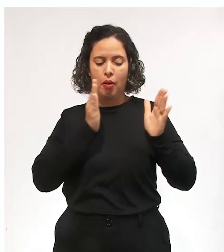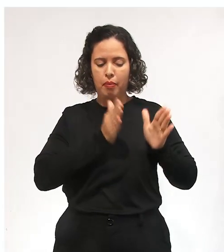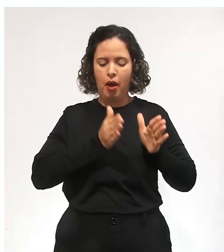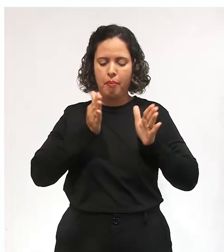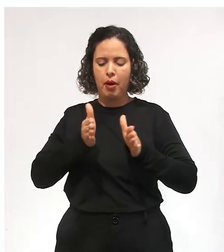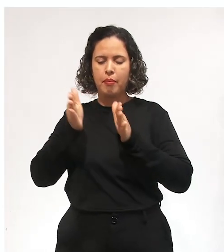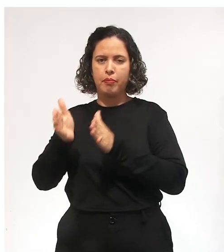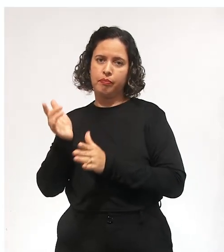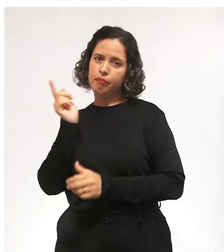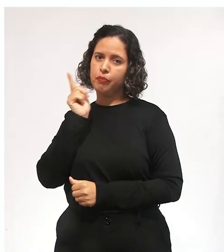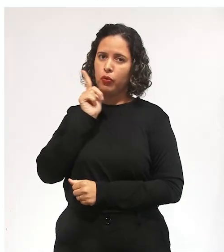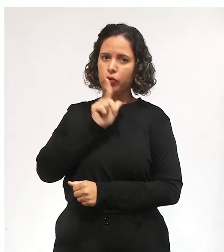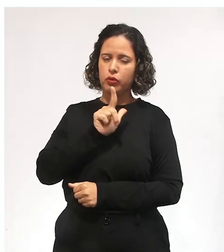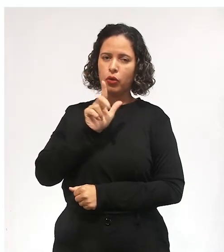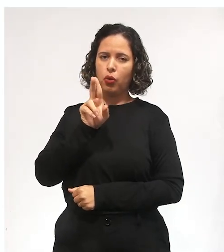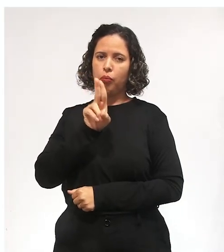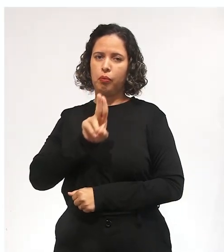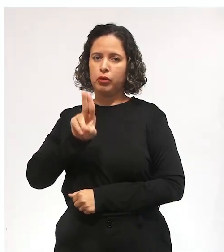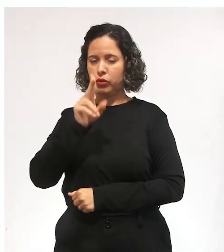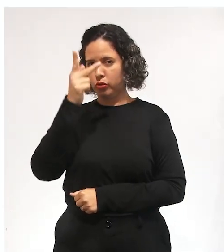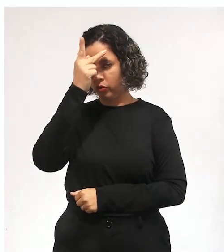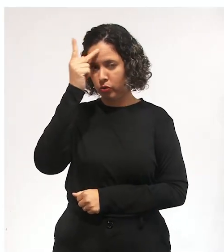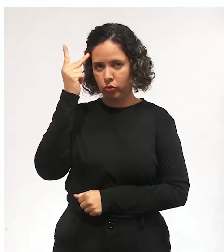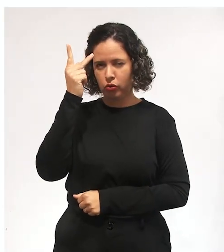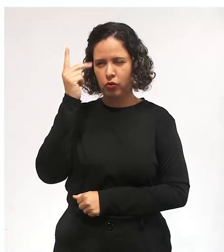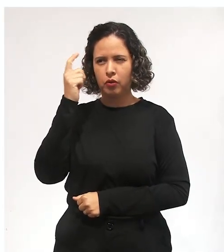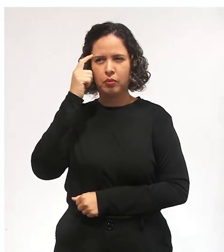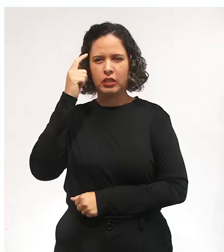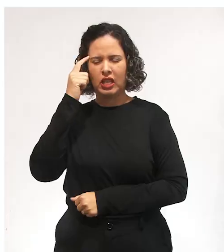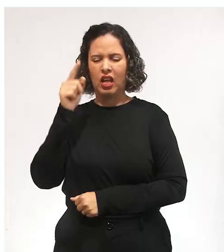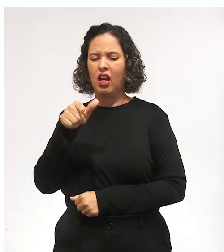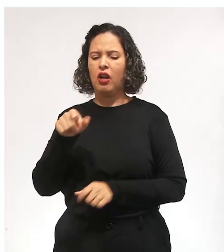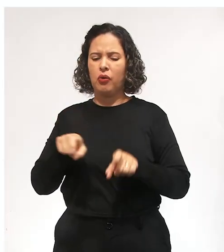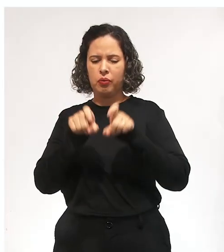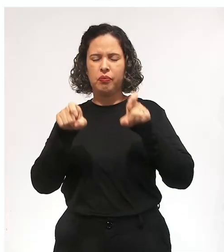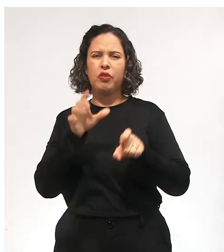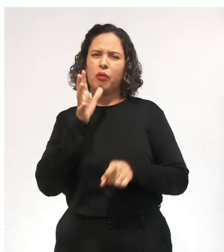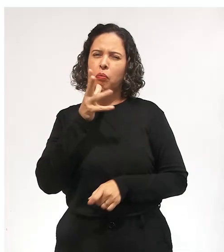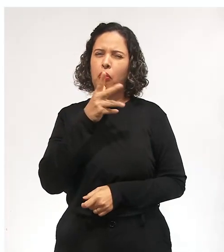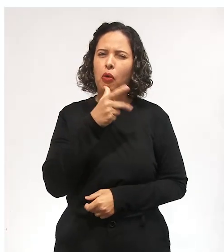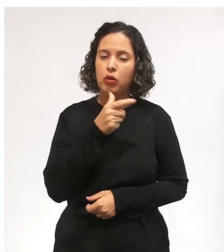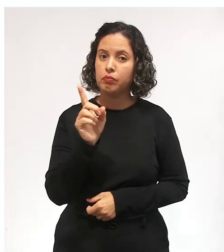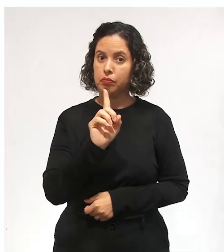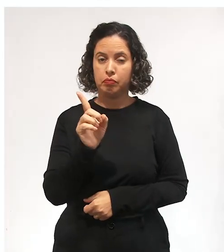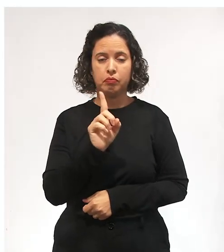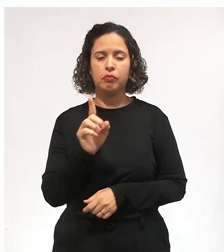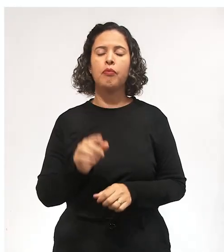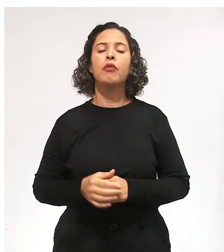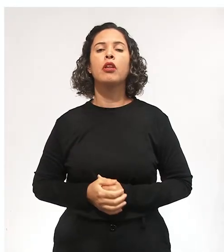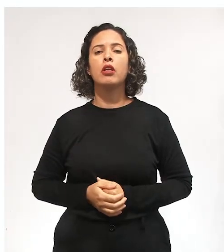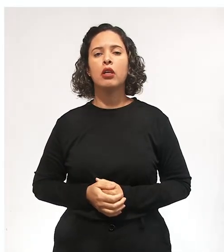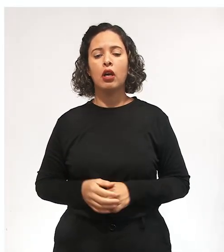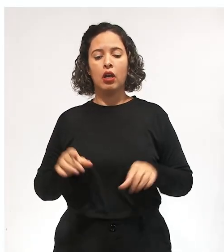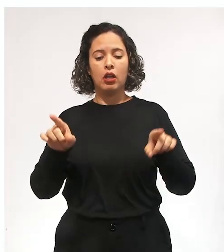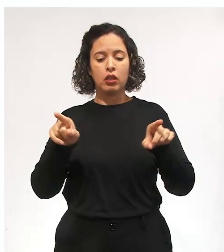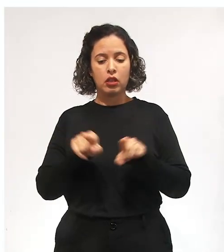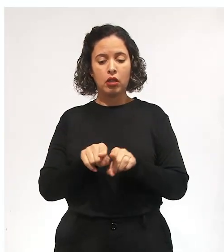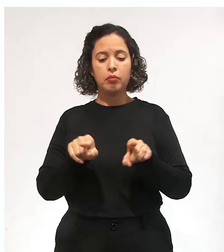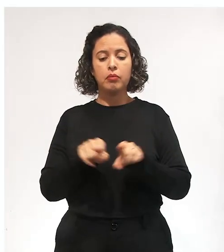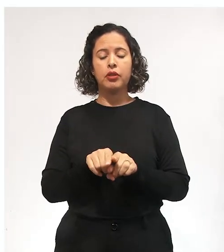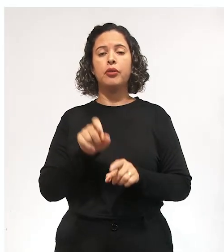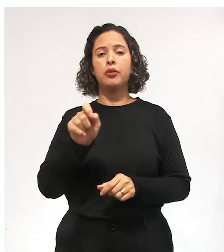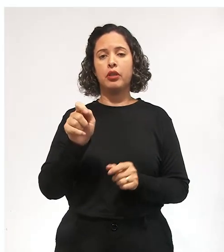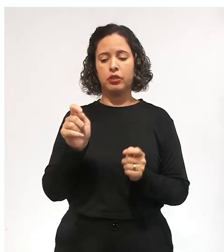executados, para que o usuário não sinta aquela lentidão, enfim. E gerencia também os dispositivos. Quais são